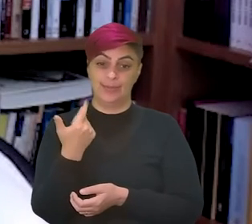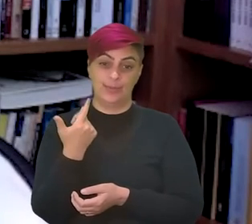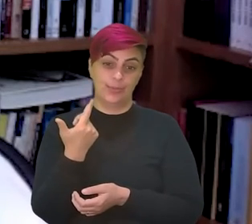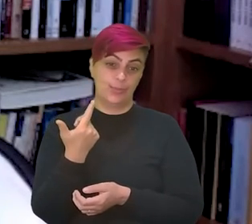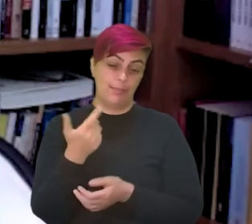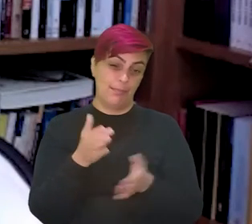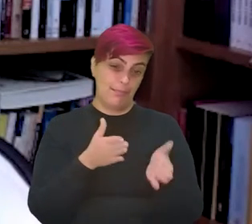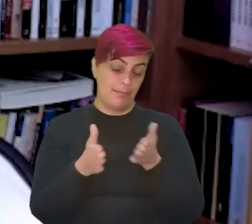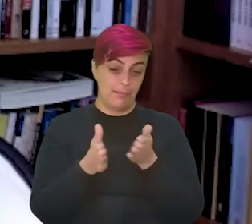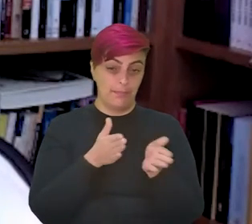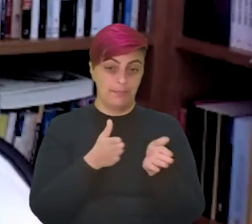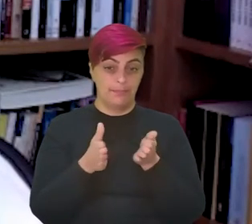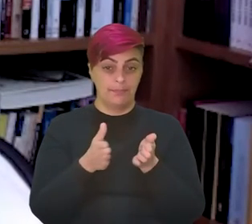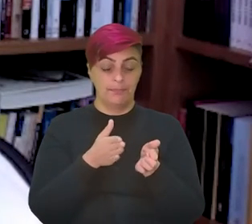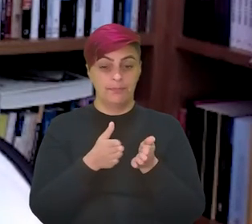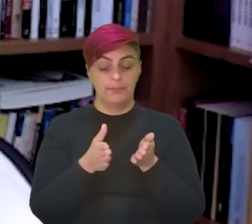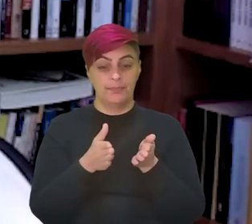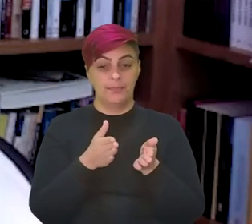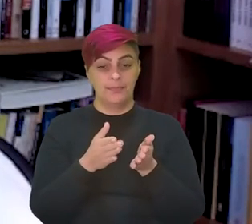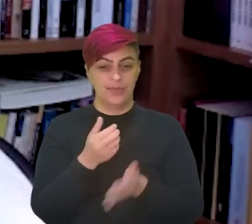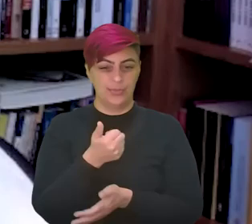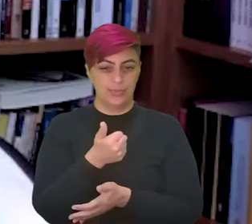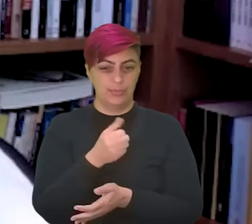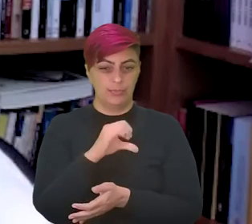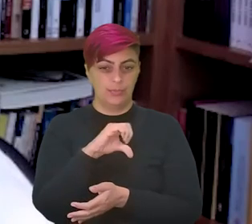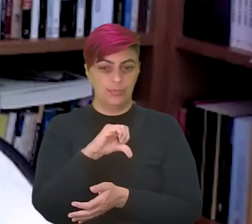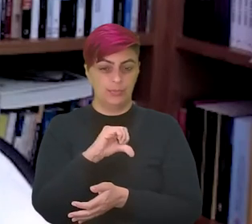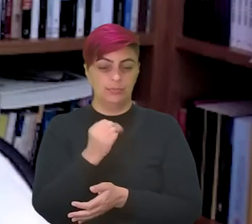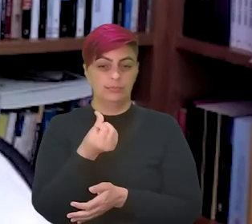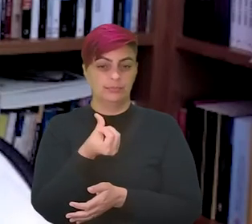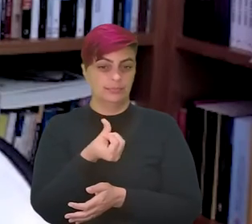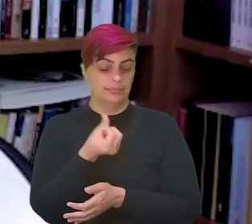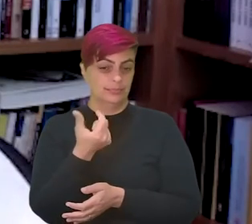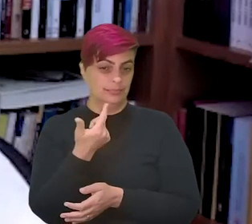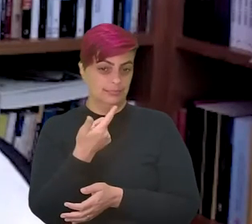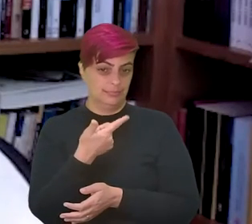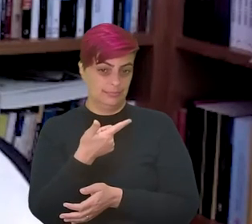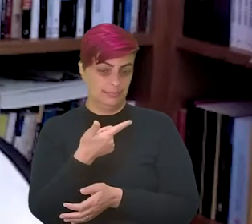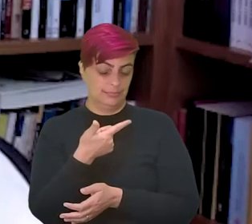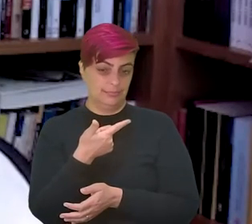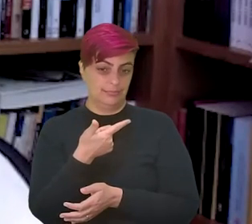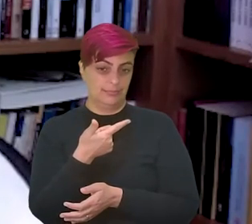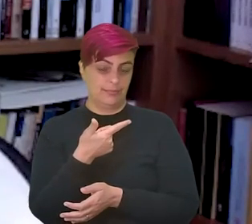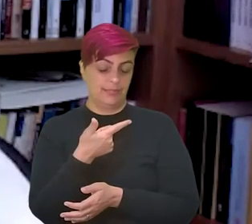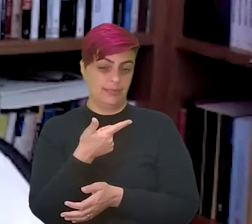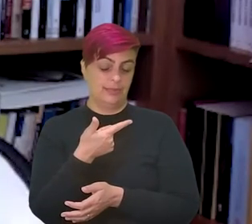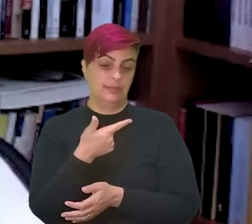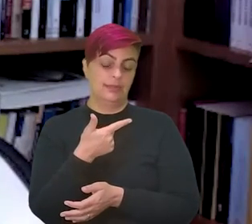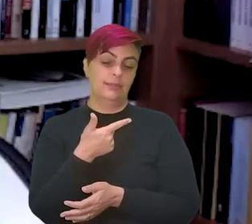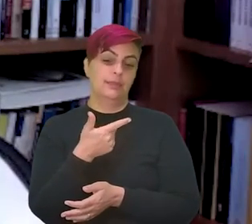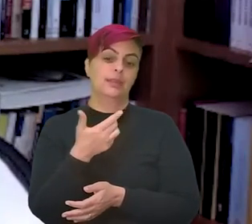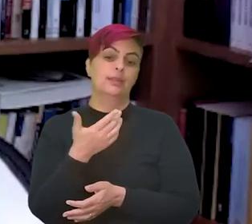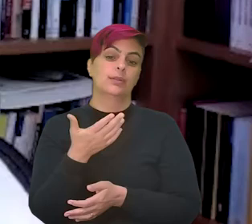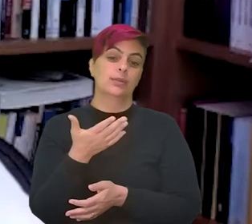não havia naquele momento, em 1962, quando foi publicada